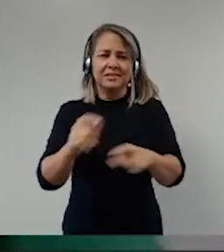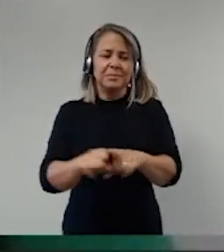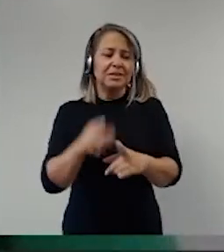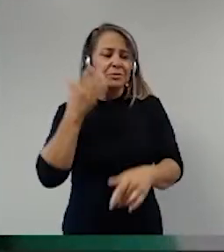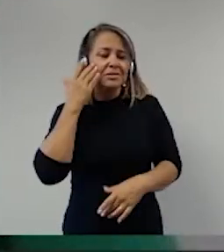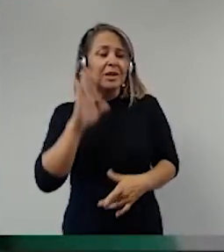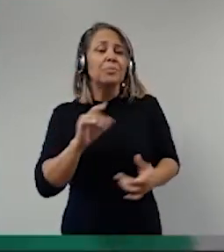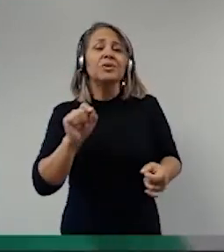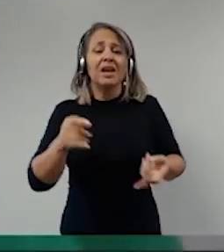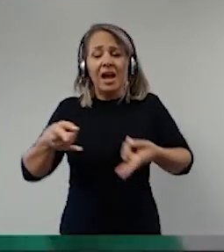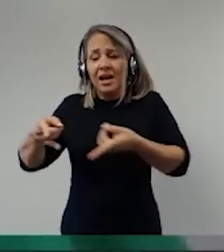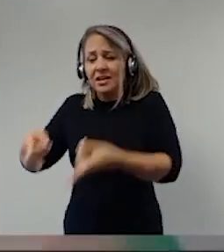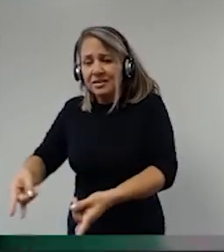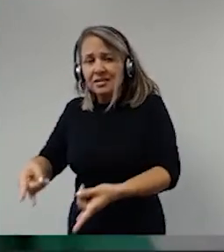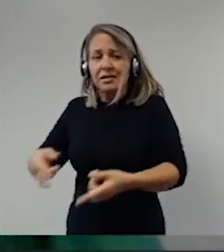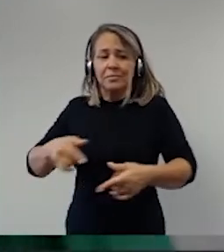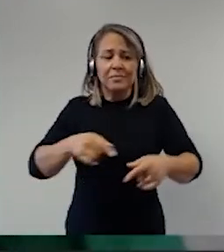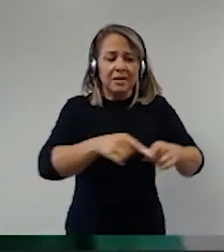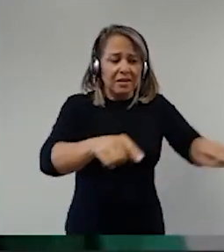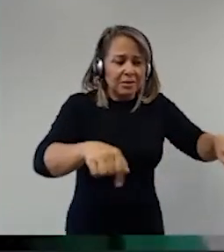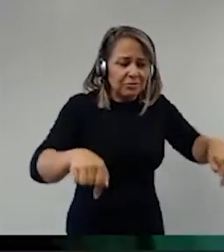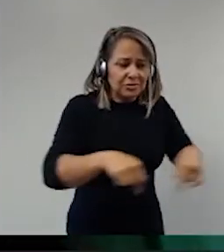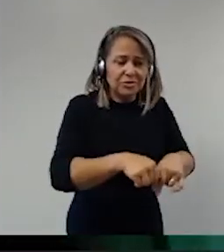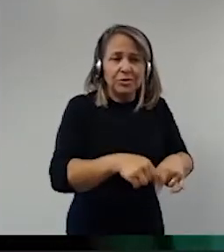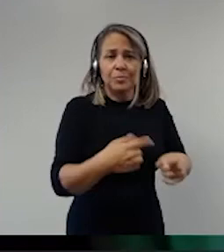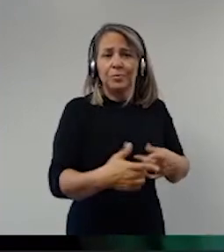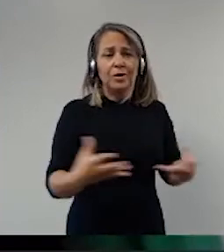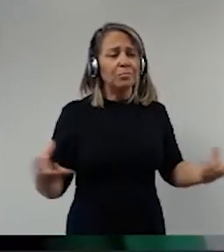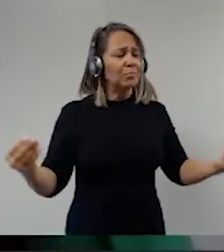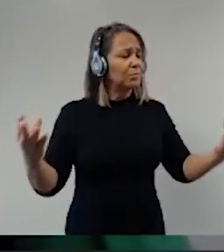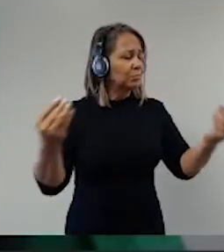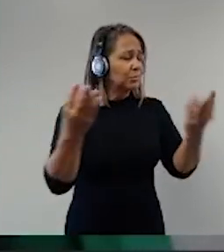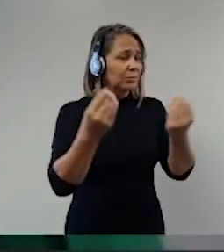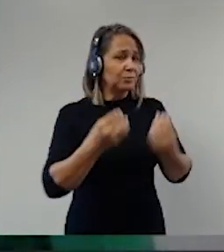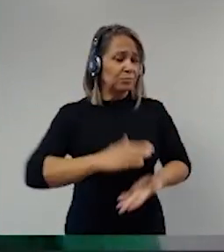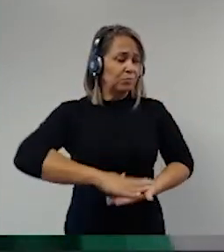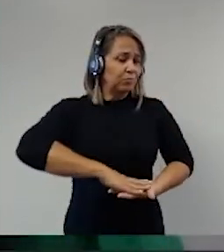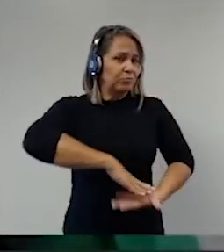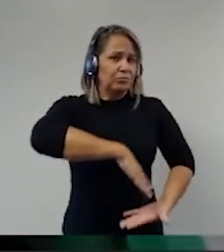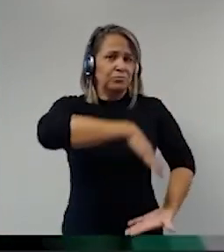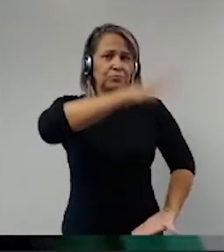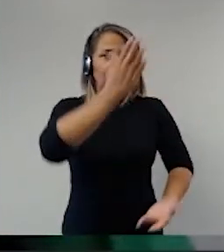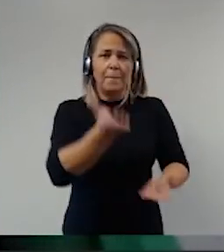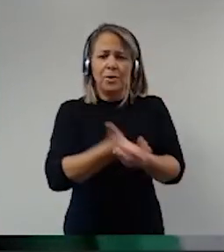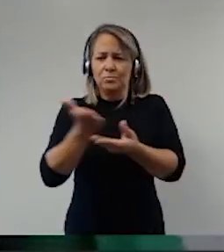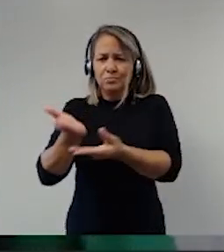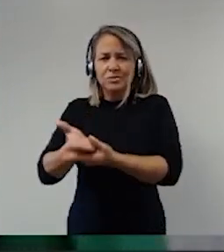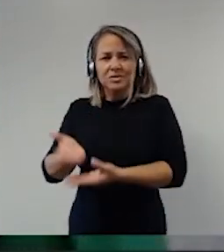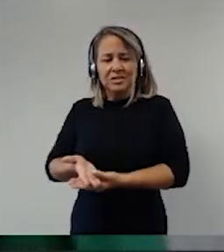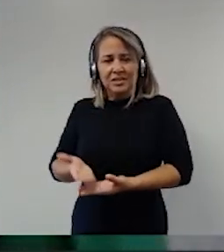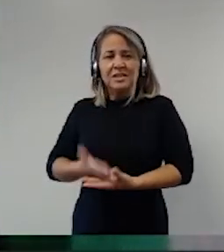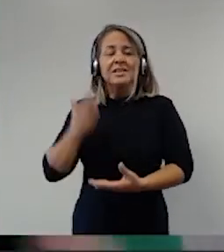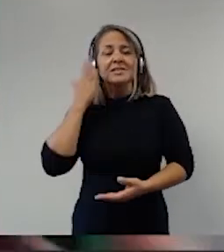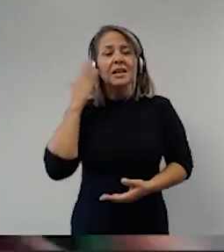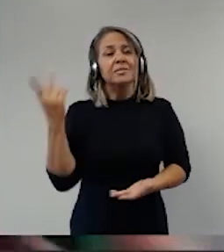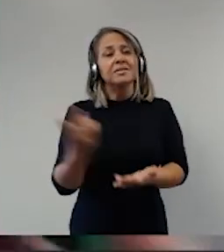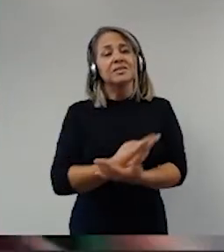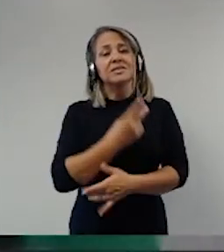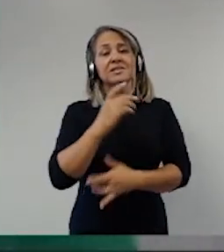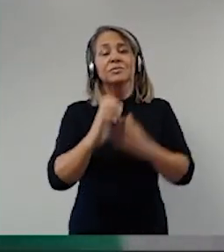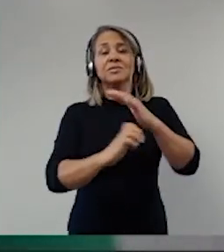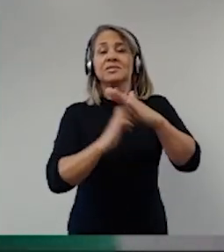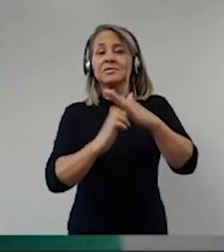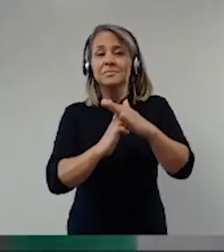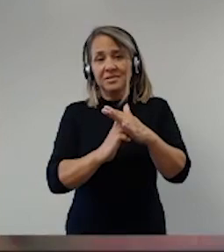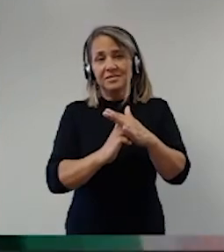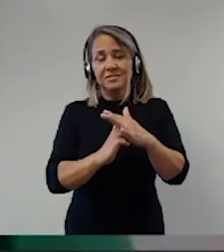a cama ou o que é seu próprio escritório. Por quê? Porque a demanda está muito grande. A gente está vendo aí o que está acontecendo com as empresas, os advogados